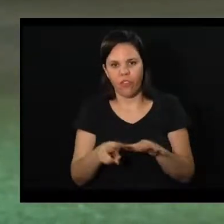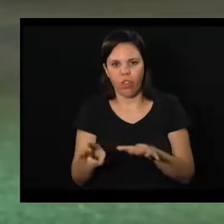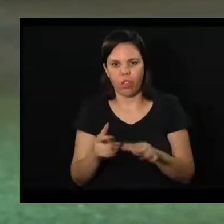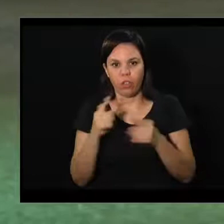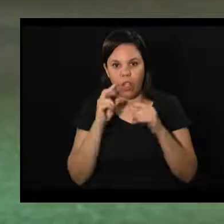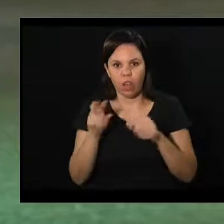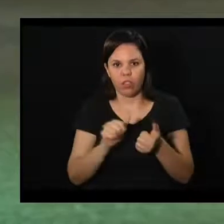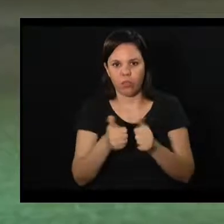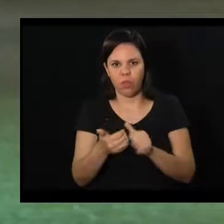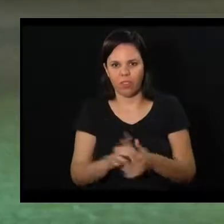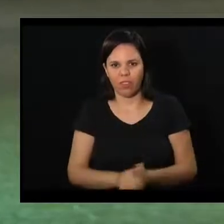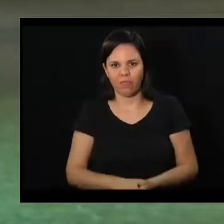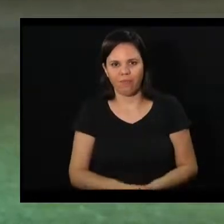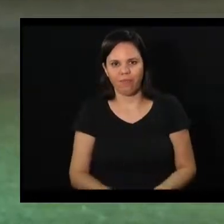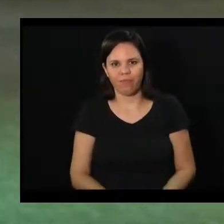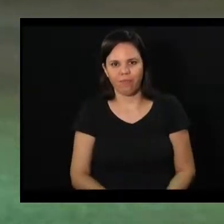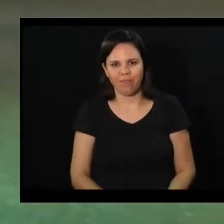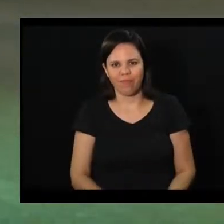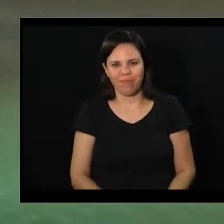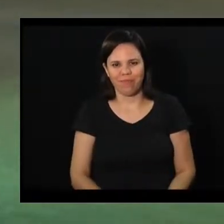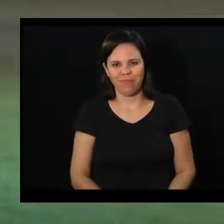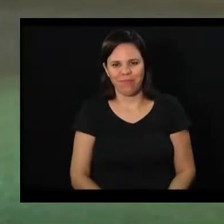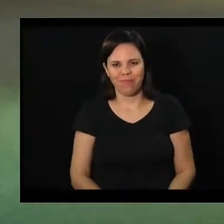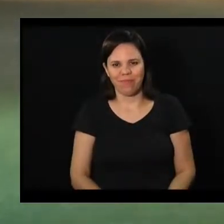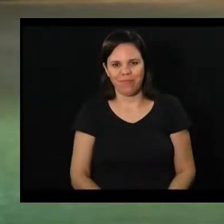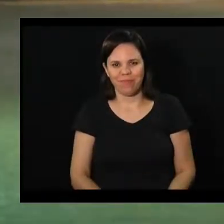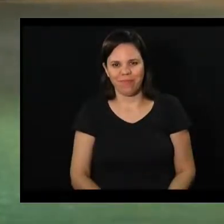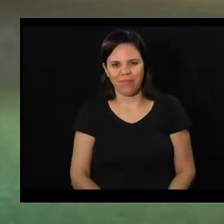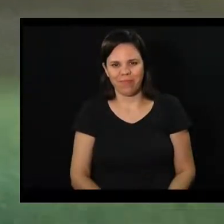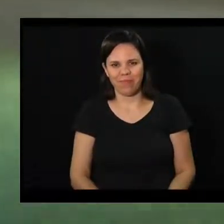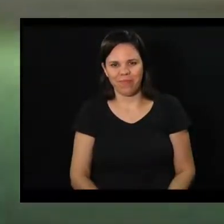Olha o Esporte aí, até lá, tchau, joga a bola aí!